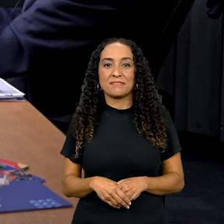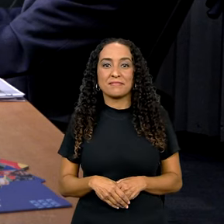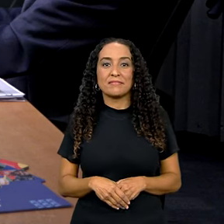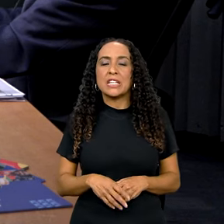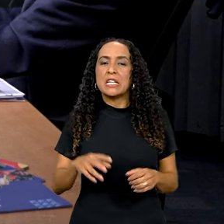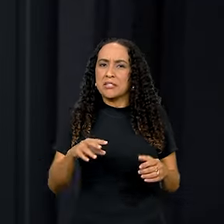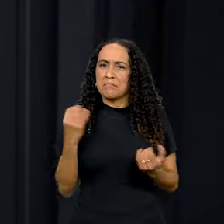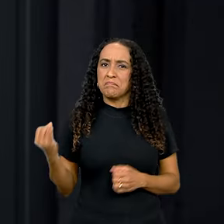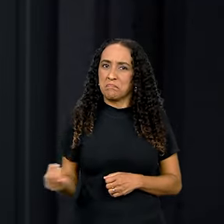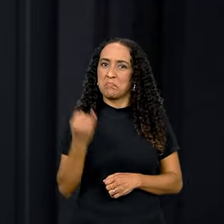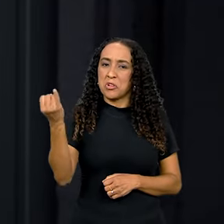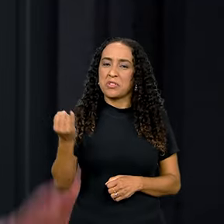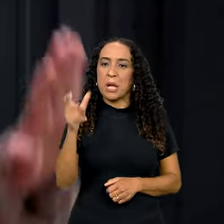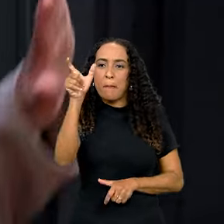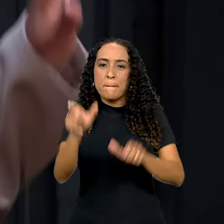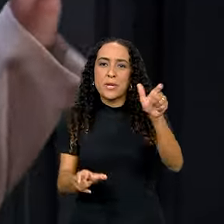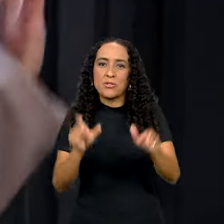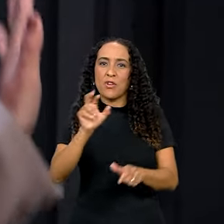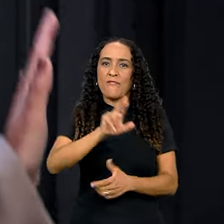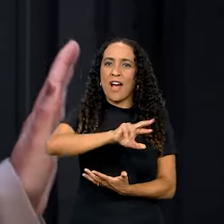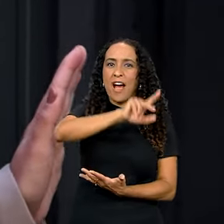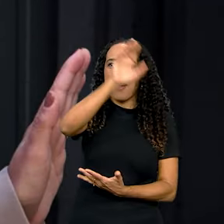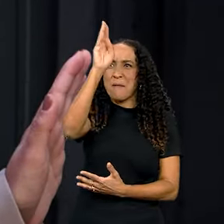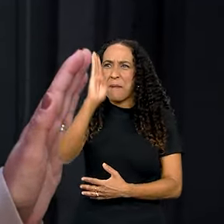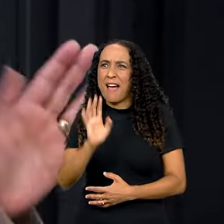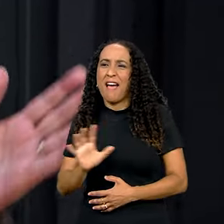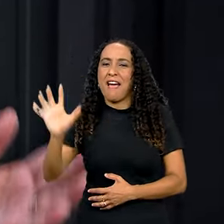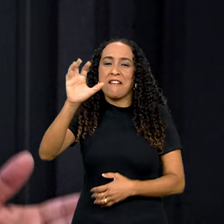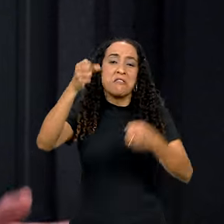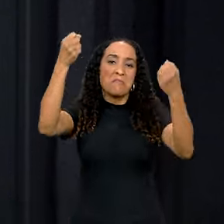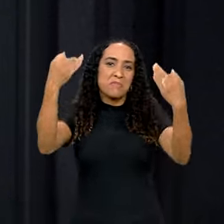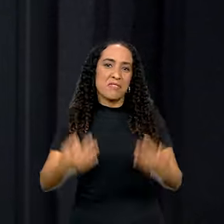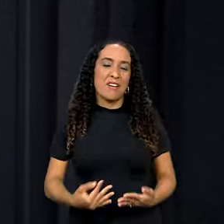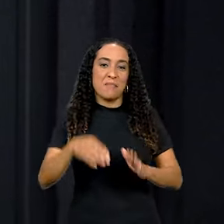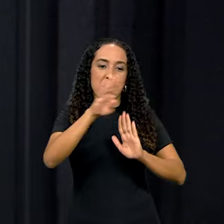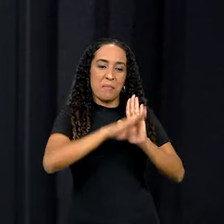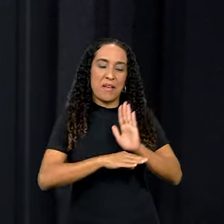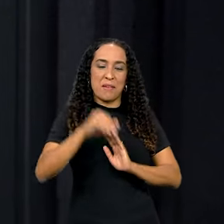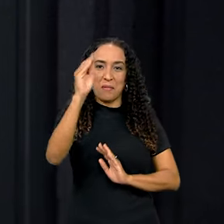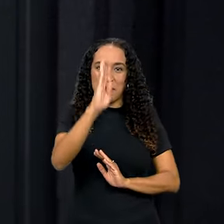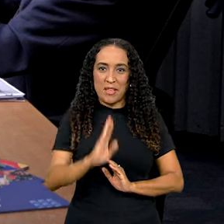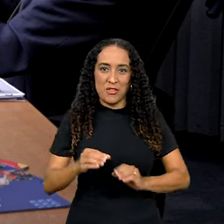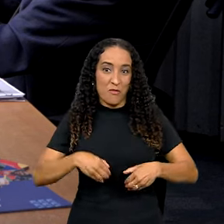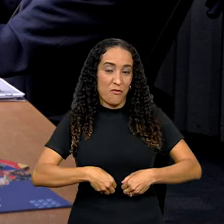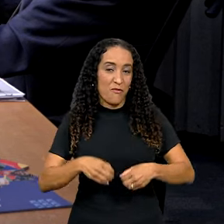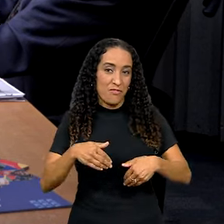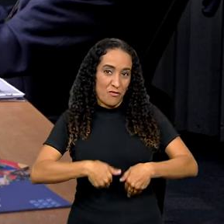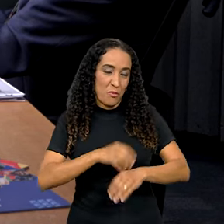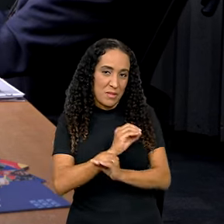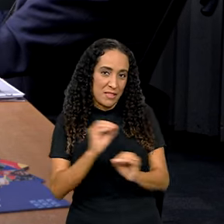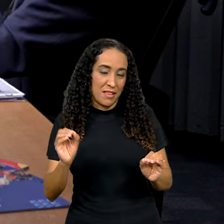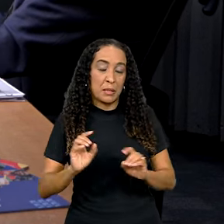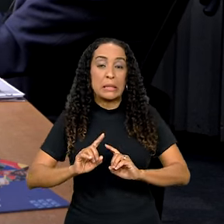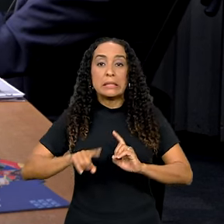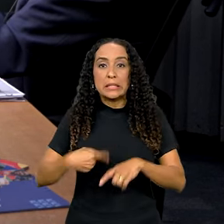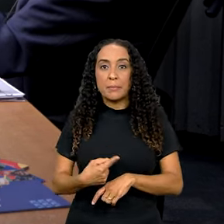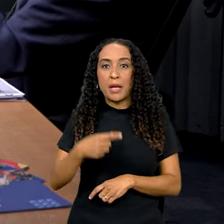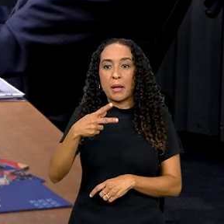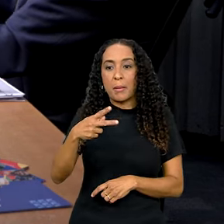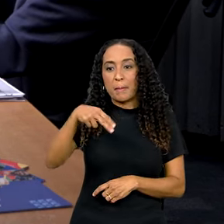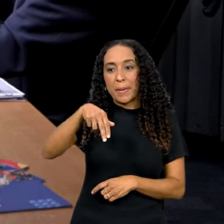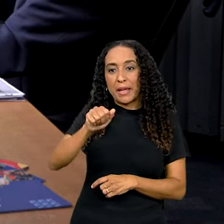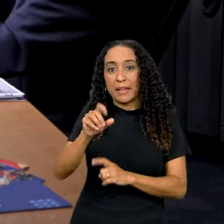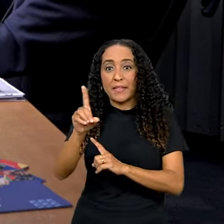é significativo né pessoas de várias regiões do Brasil falando sobre o Plano Brasil sem fome exato e mesmo após o